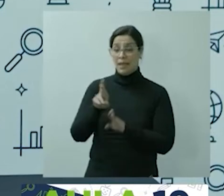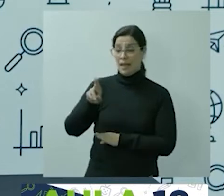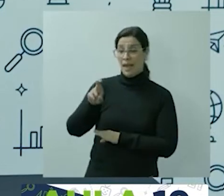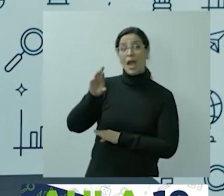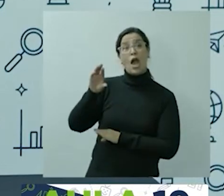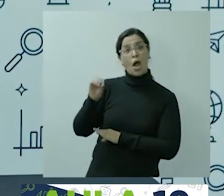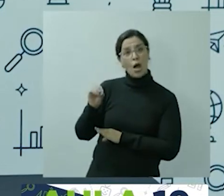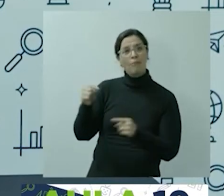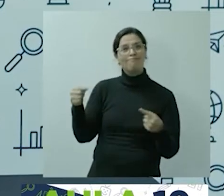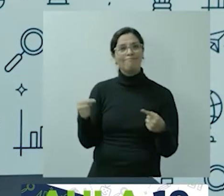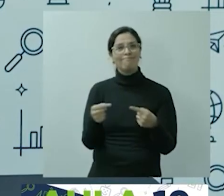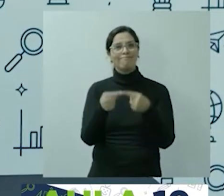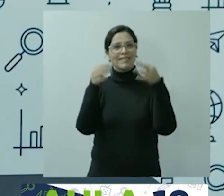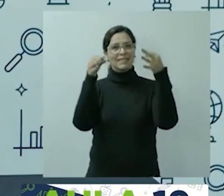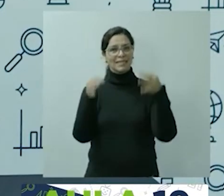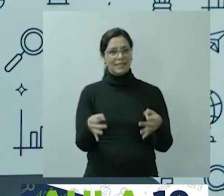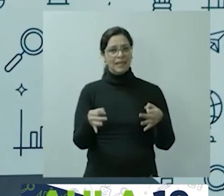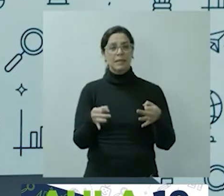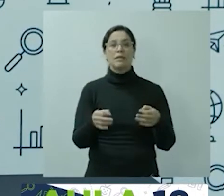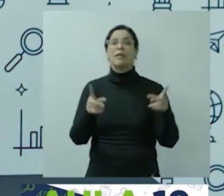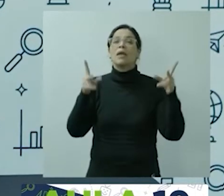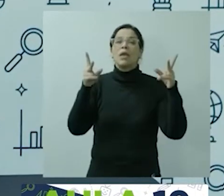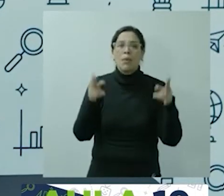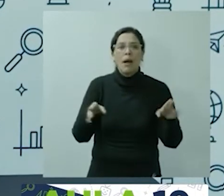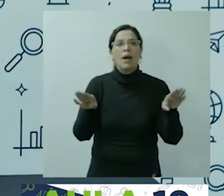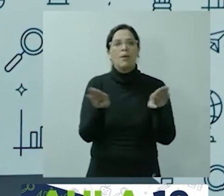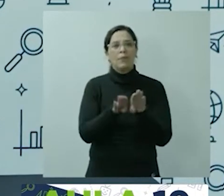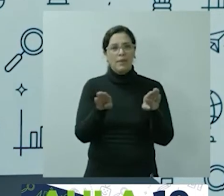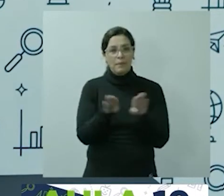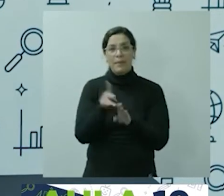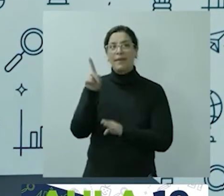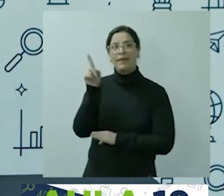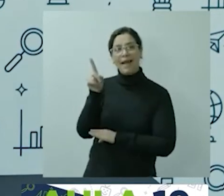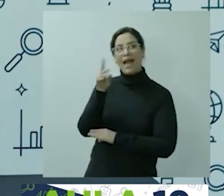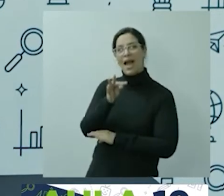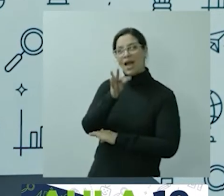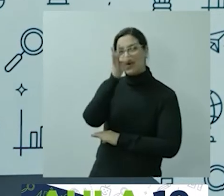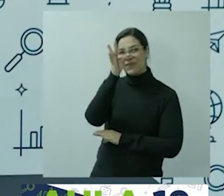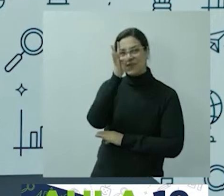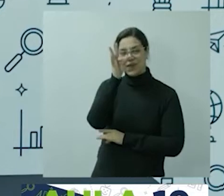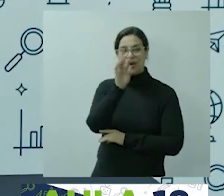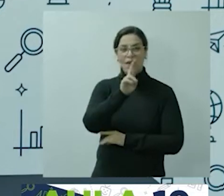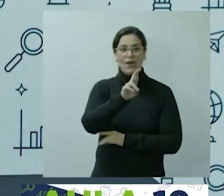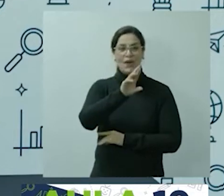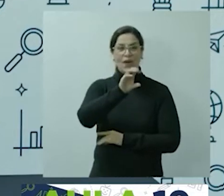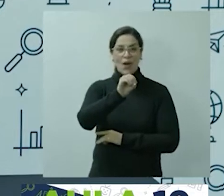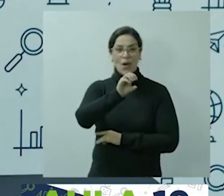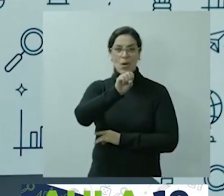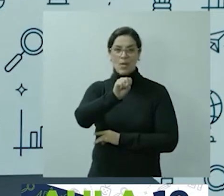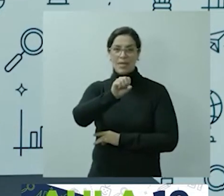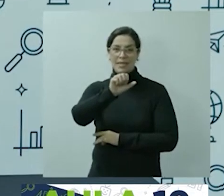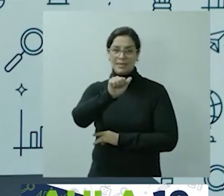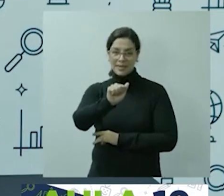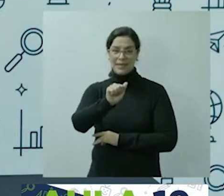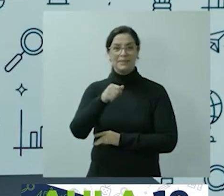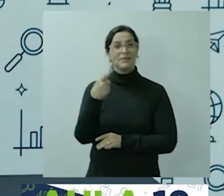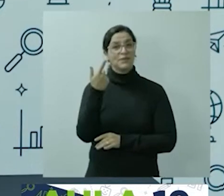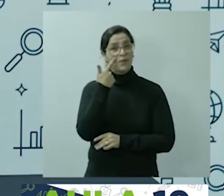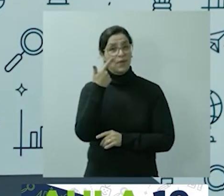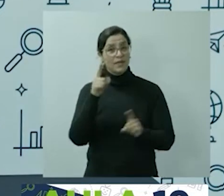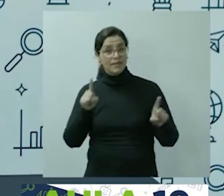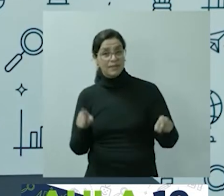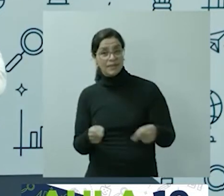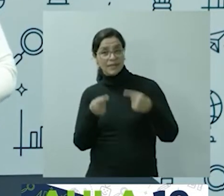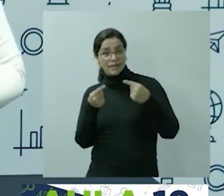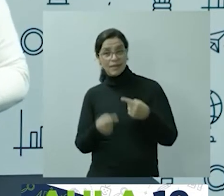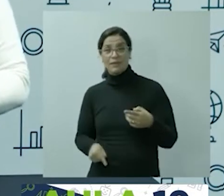mesmo sentido aqui, que é a mesma sílaba inicial da rosa. Vamos para o próximo